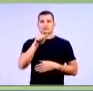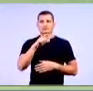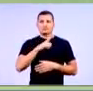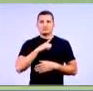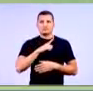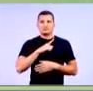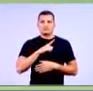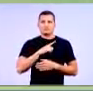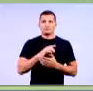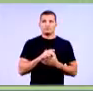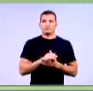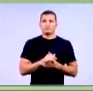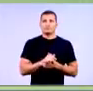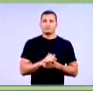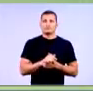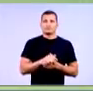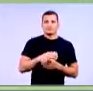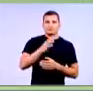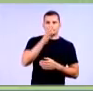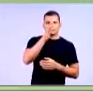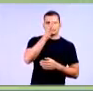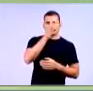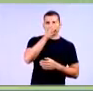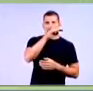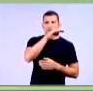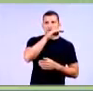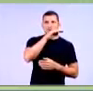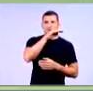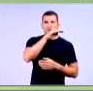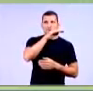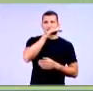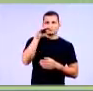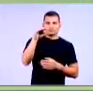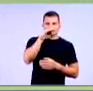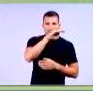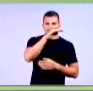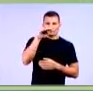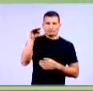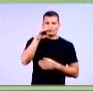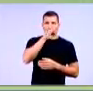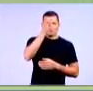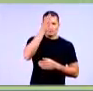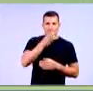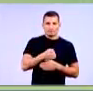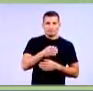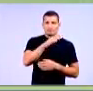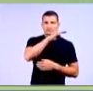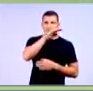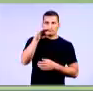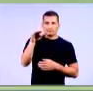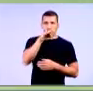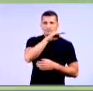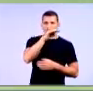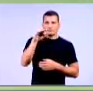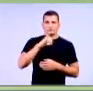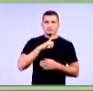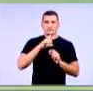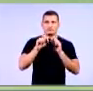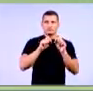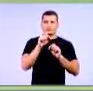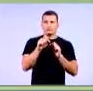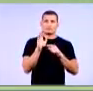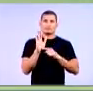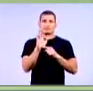primeiro eixo, pessoal, o eixo horizontal, e o segundo eixo, o eixo vertical. No eixo horizontal, o que nós temos?